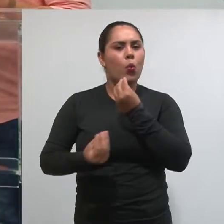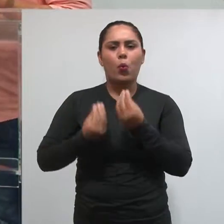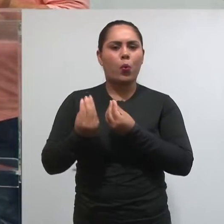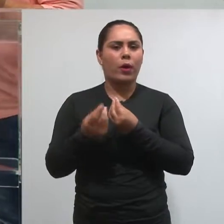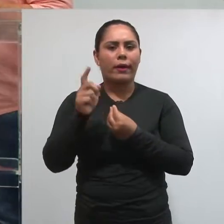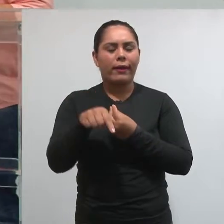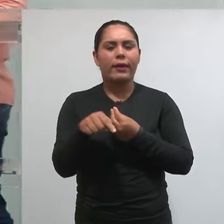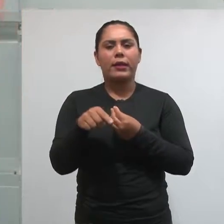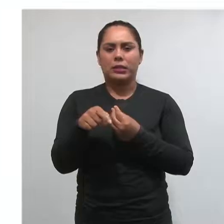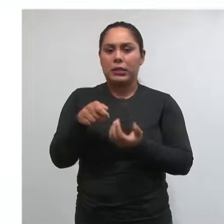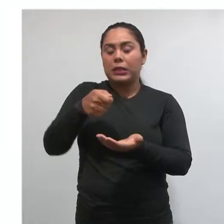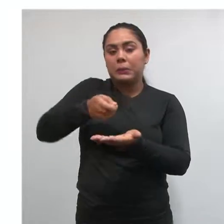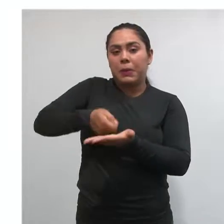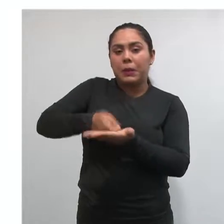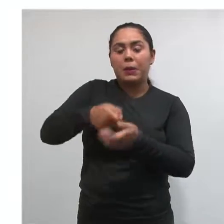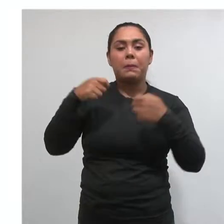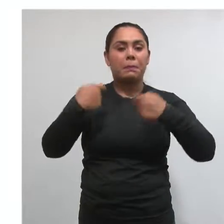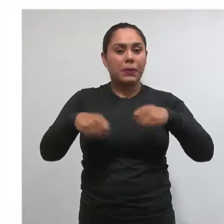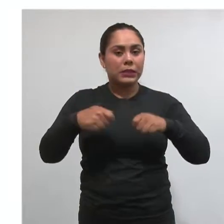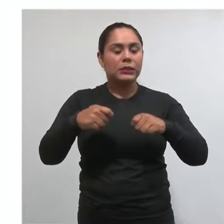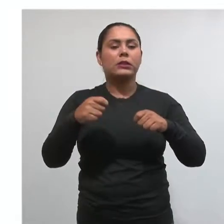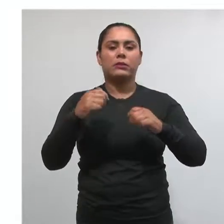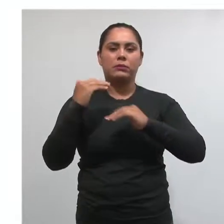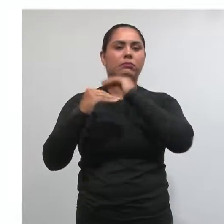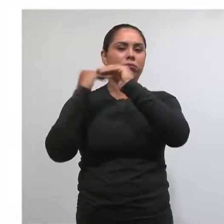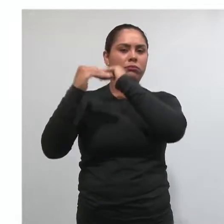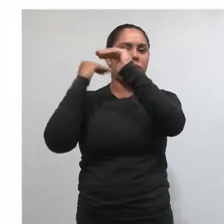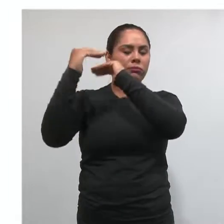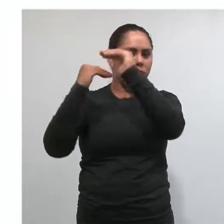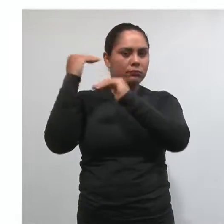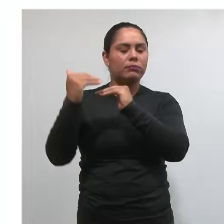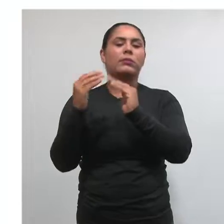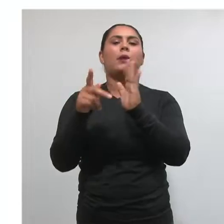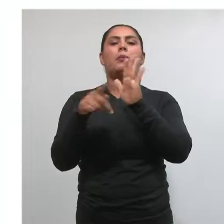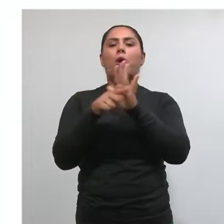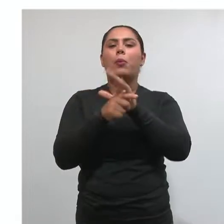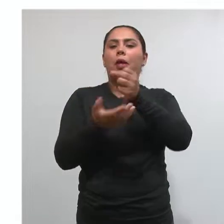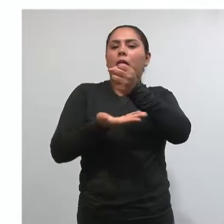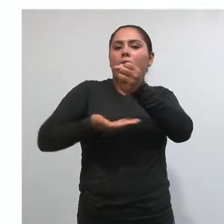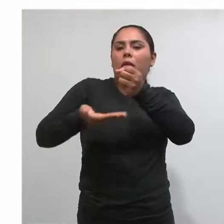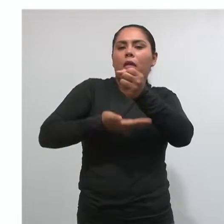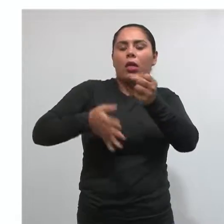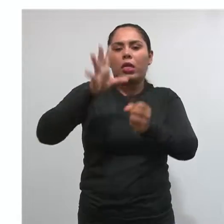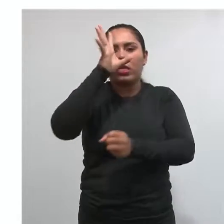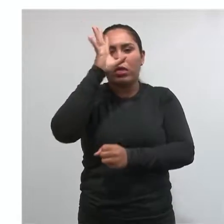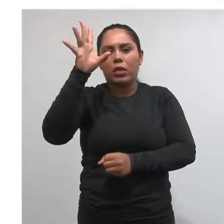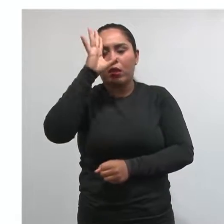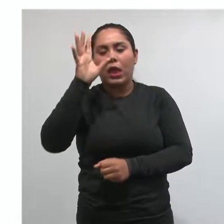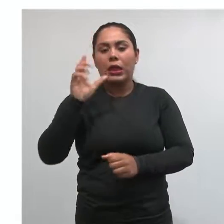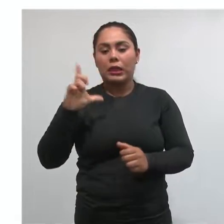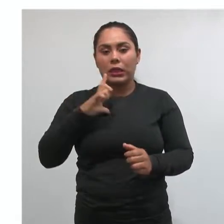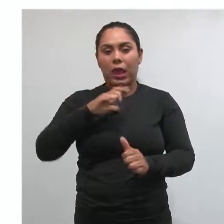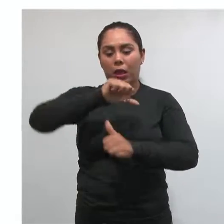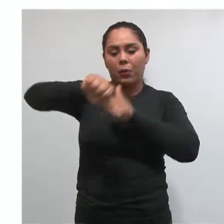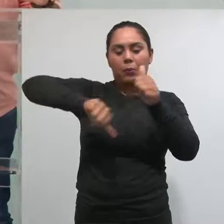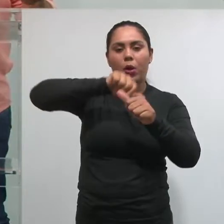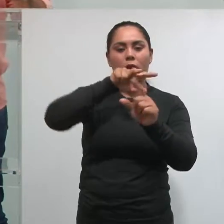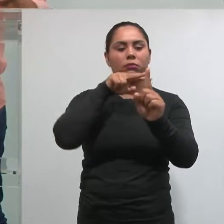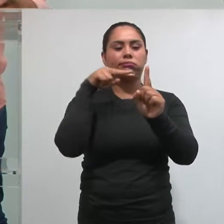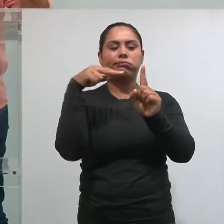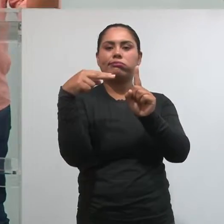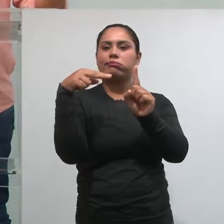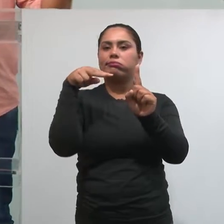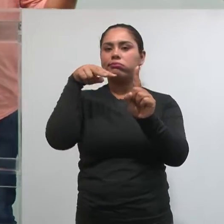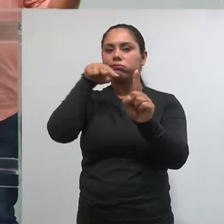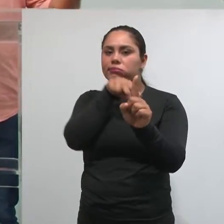E isso exigiu, então, a construção de novas abordagens teóricas. Uma vez que você tem uma mudança de perspectiva teórica em